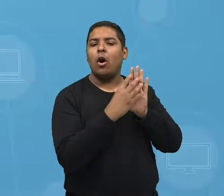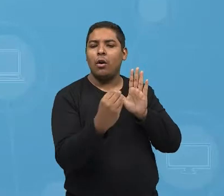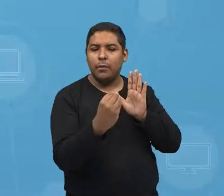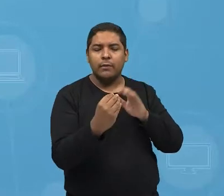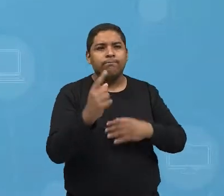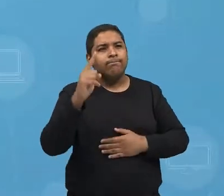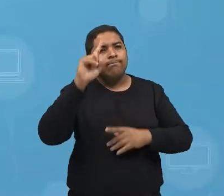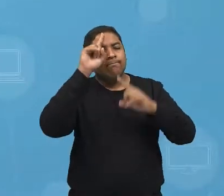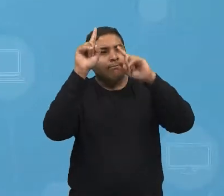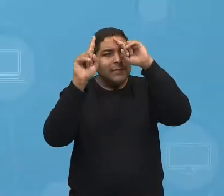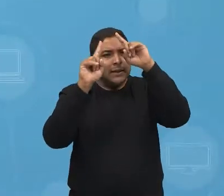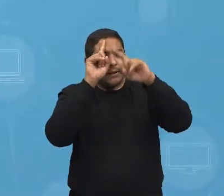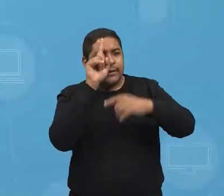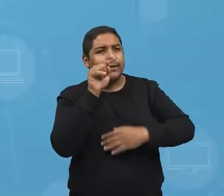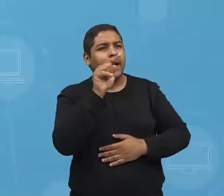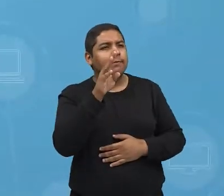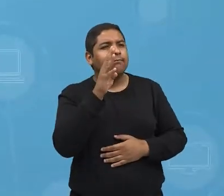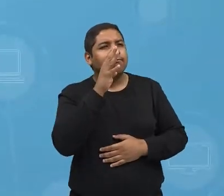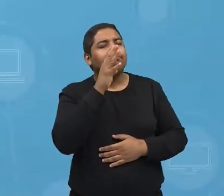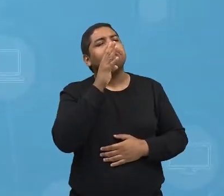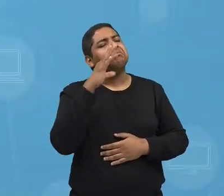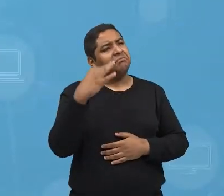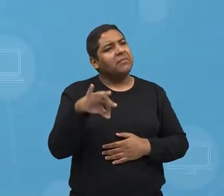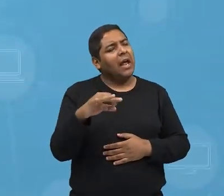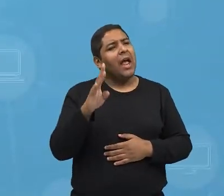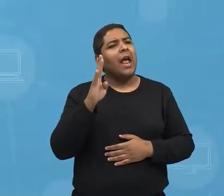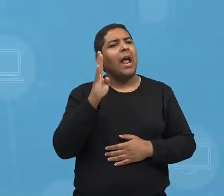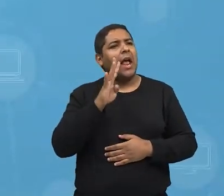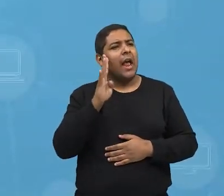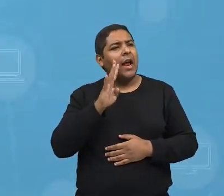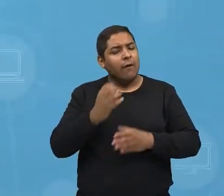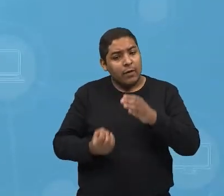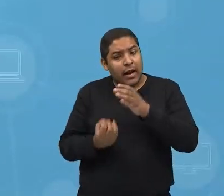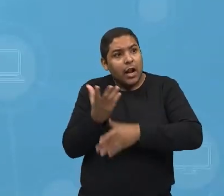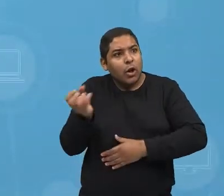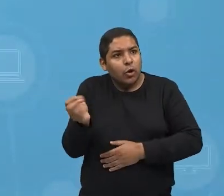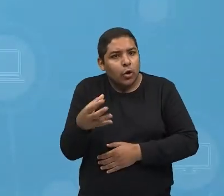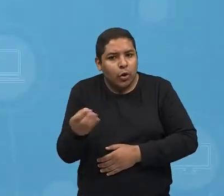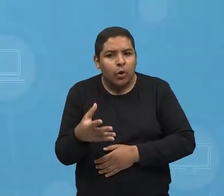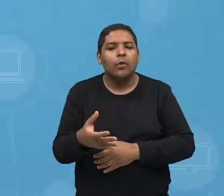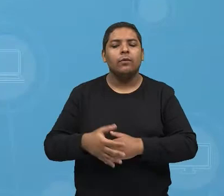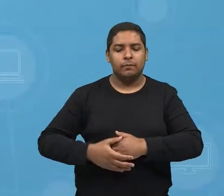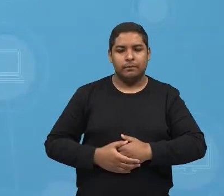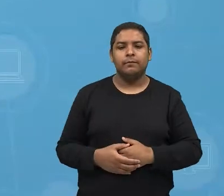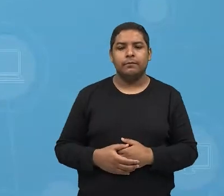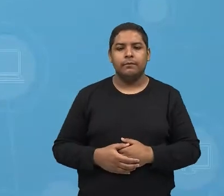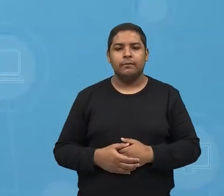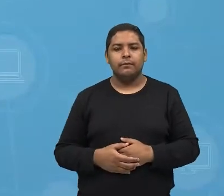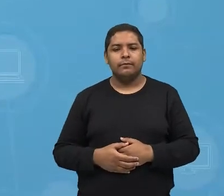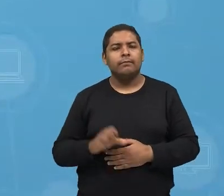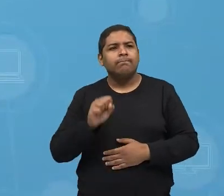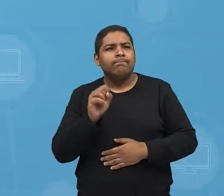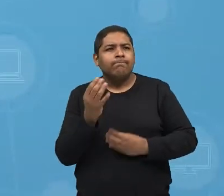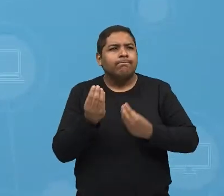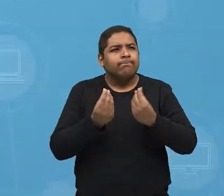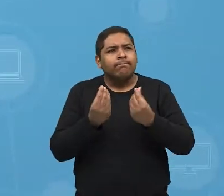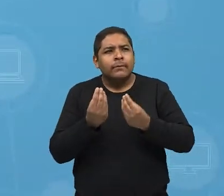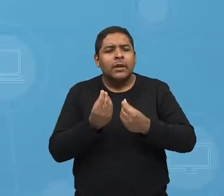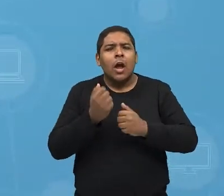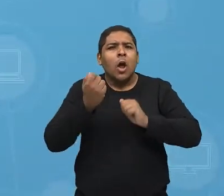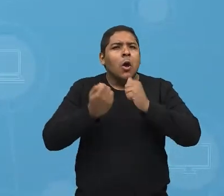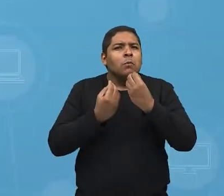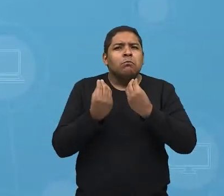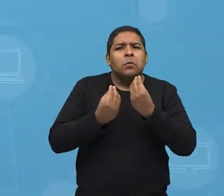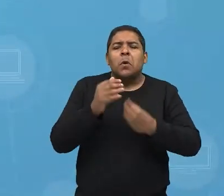ideia a partir de algo, e aí você cria um novo, tá? Ó, isso aqui, nossa, se fizer dessa forma. Há